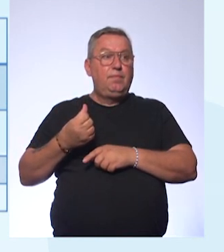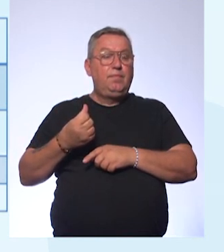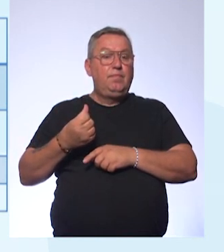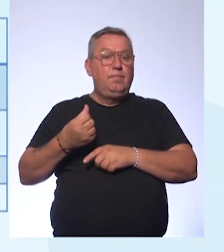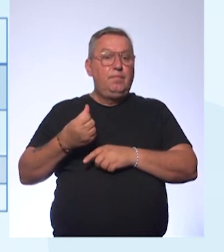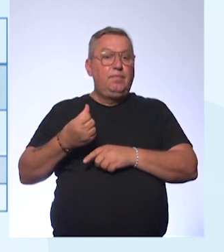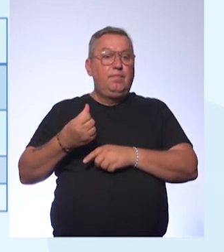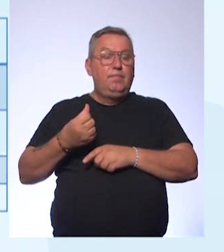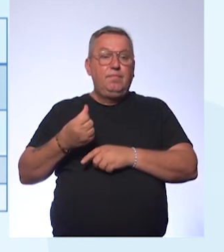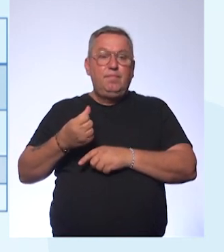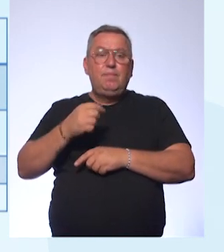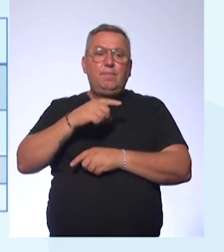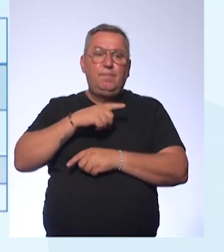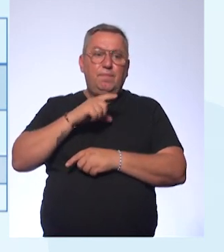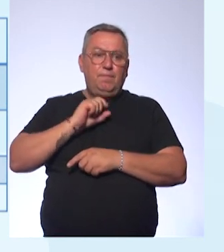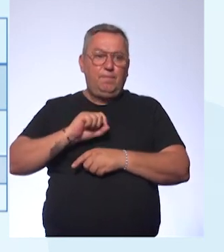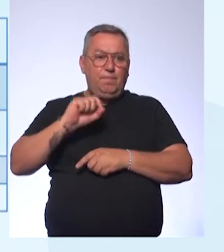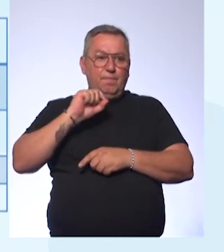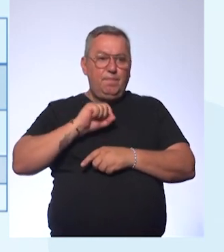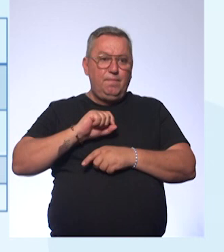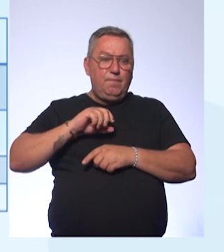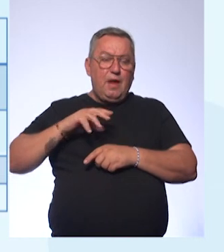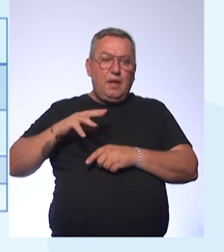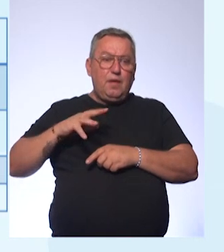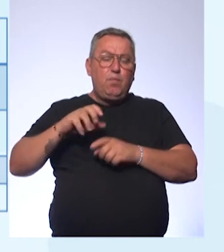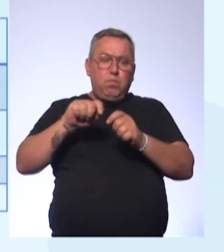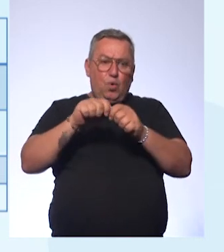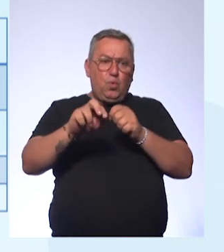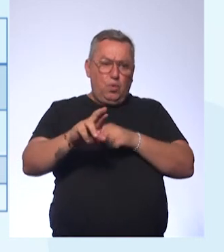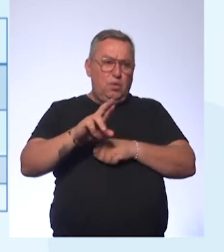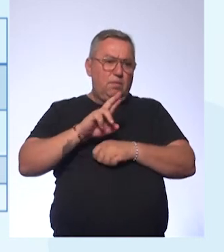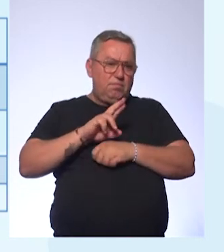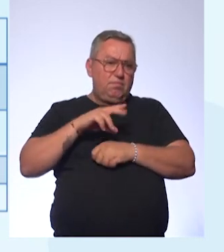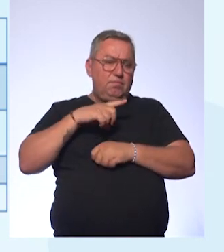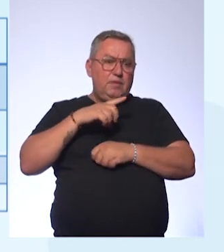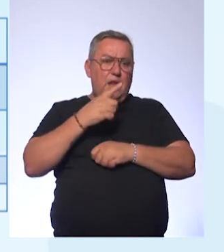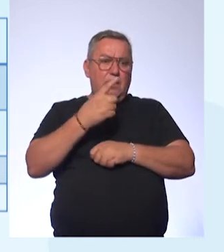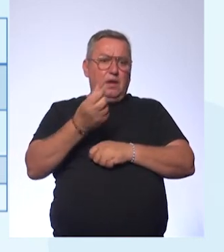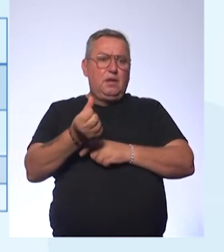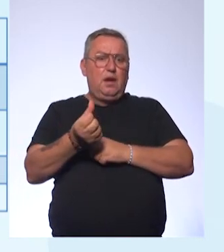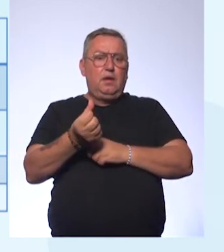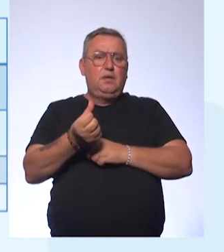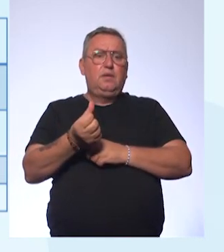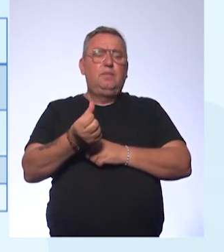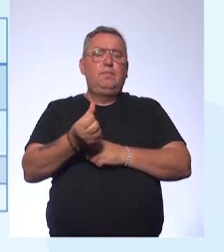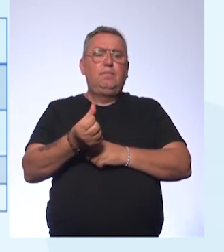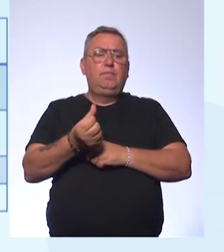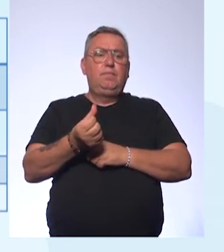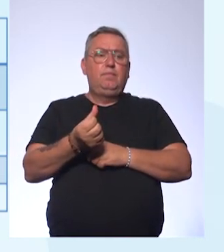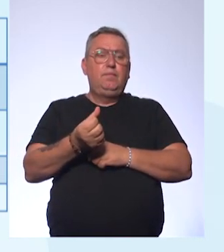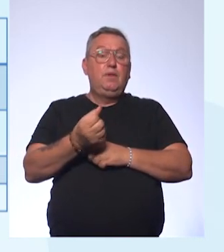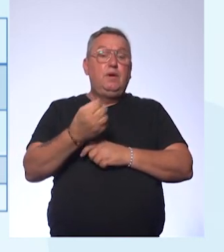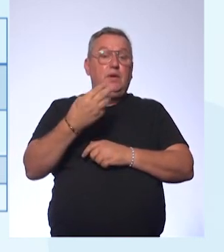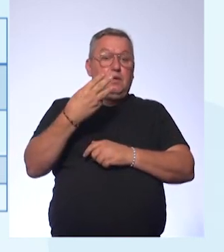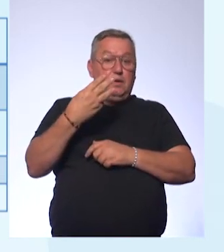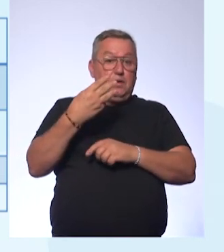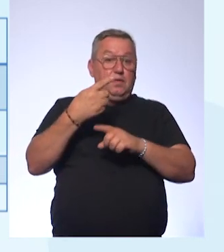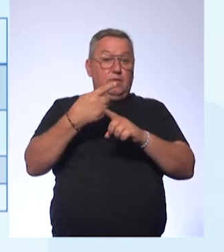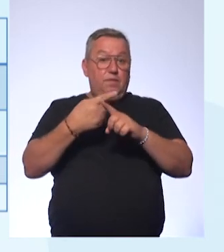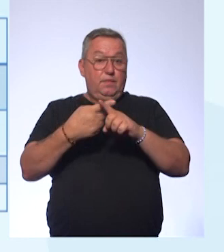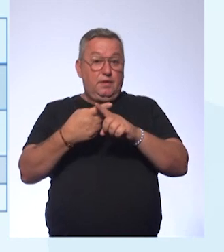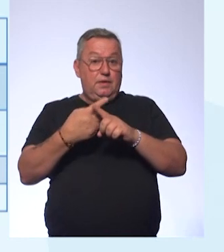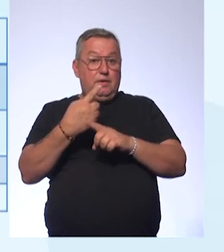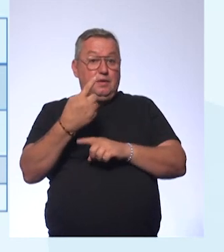36. Eu tenho a massa do oxigênio, que é 16. Portanto, eu tenho 3